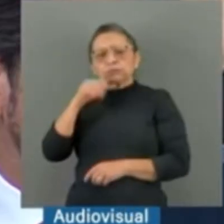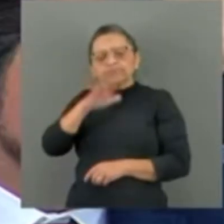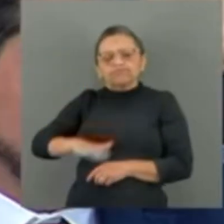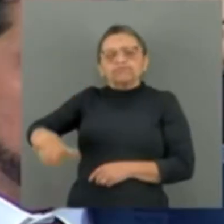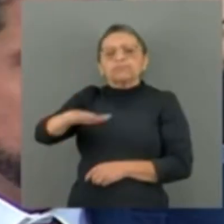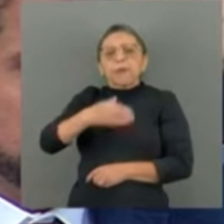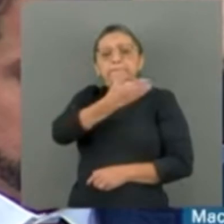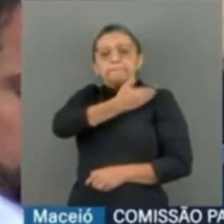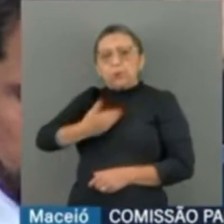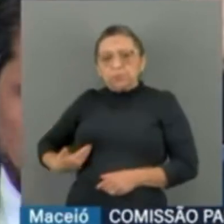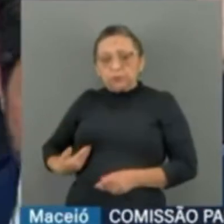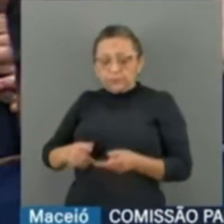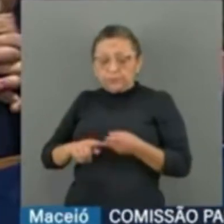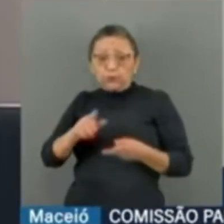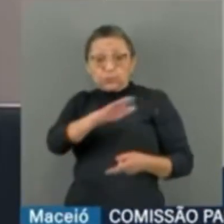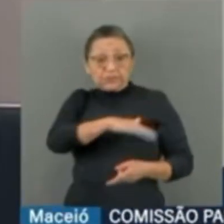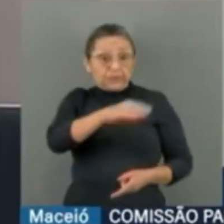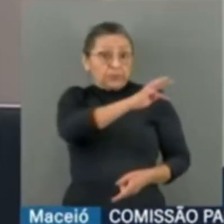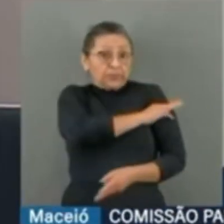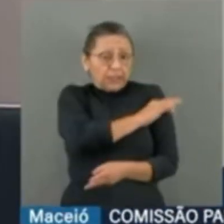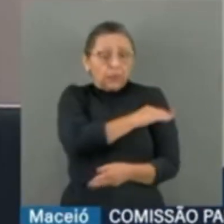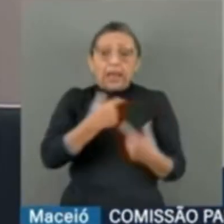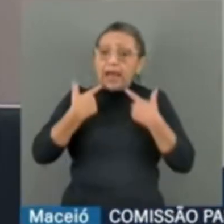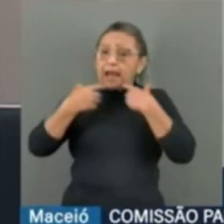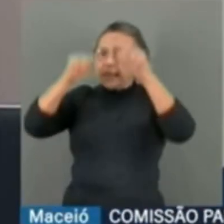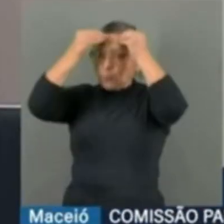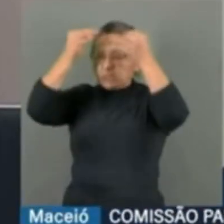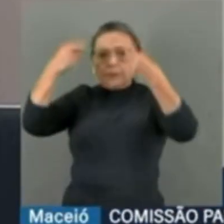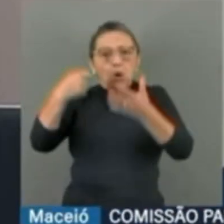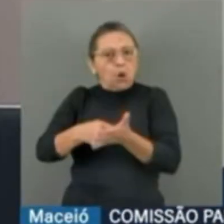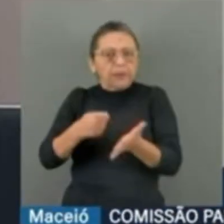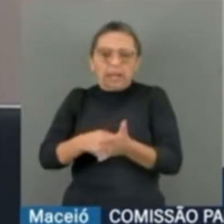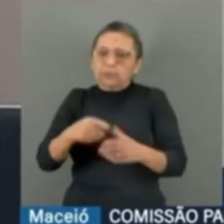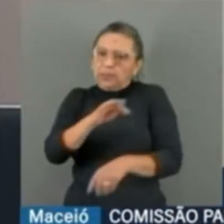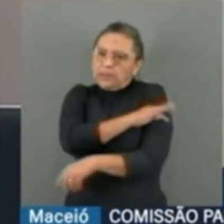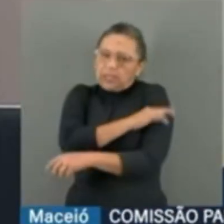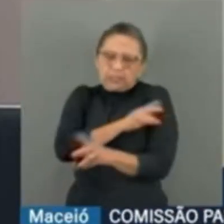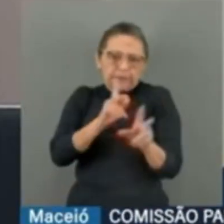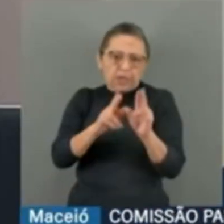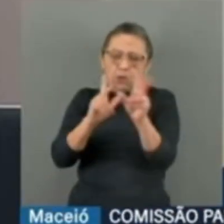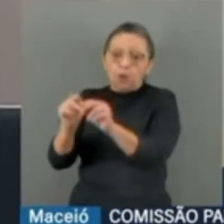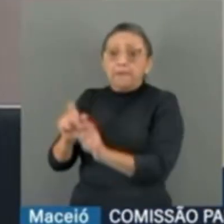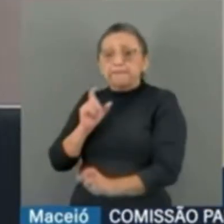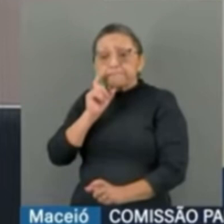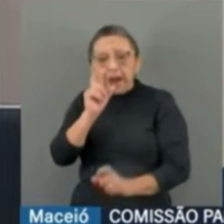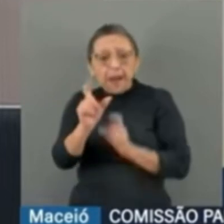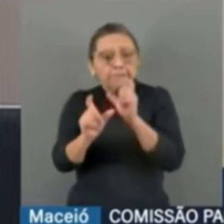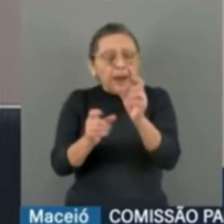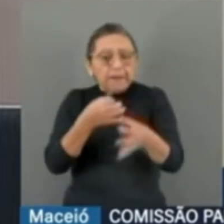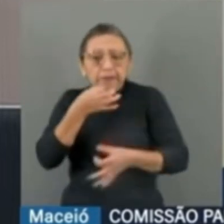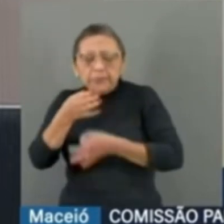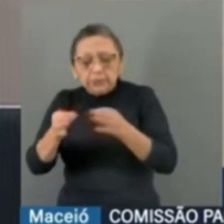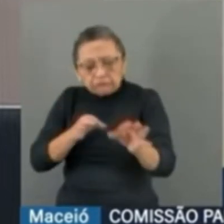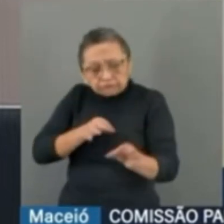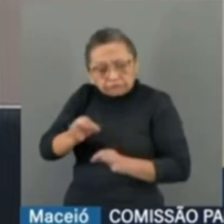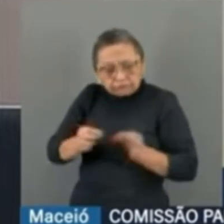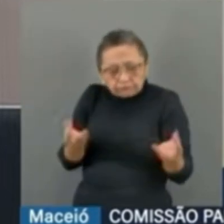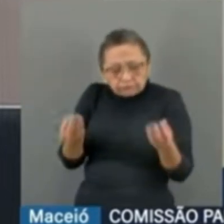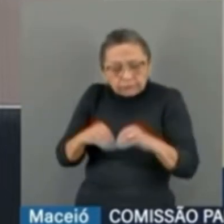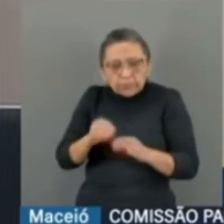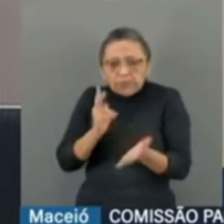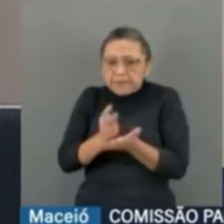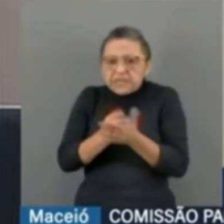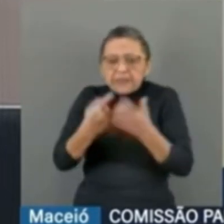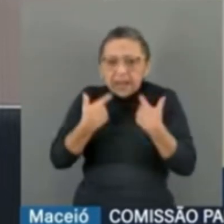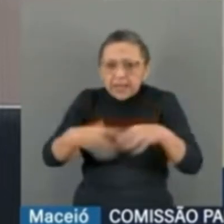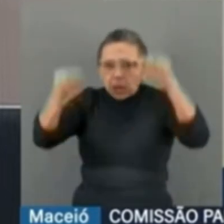no espaço técnico, a linguagem tem que ser técnica, os argumentos devem ser formados dentro da linguagem